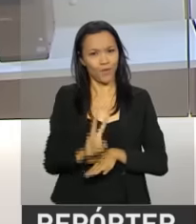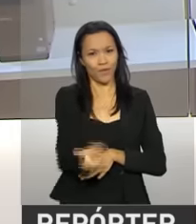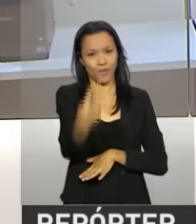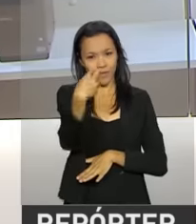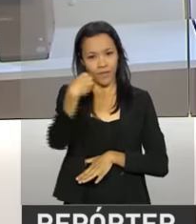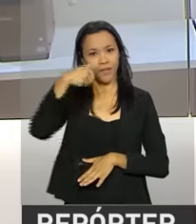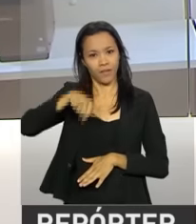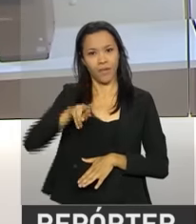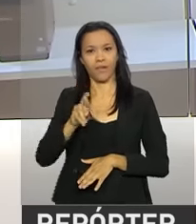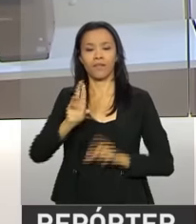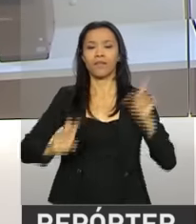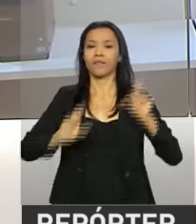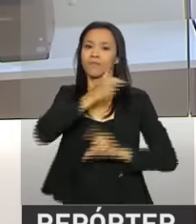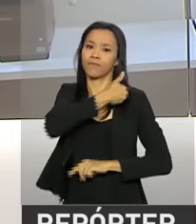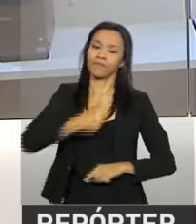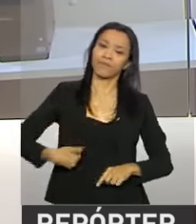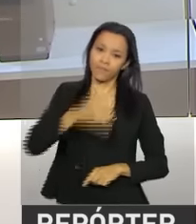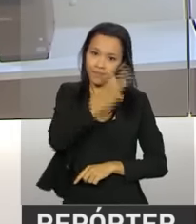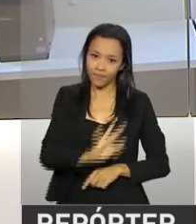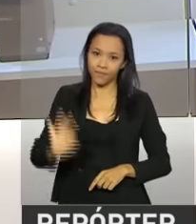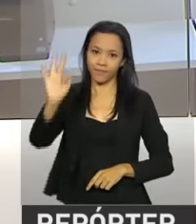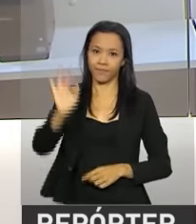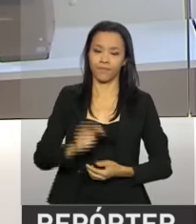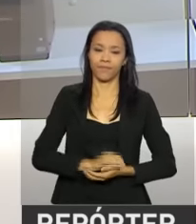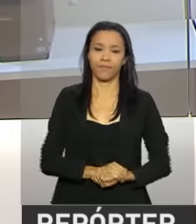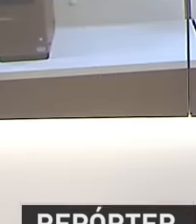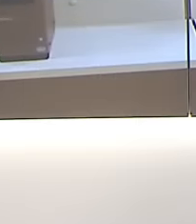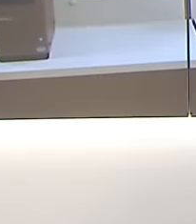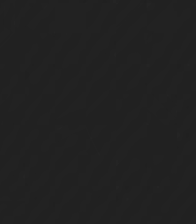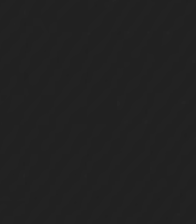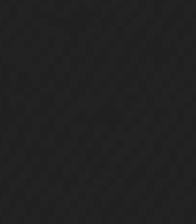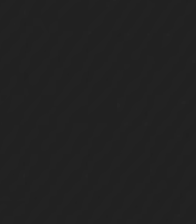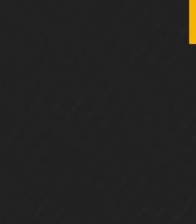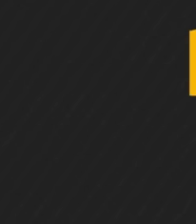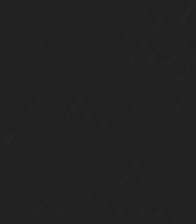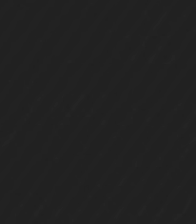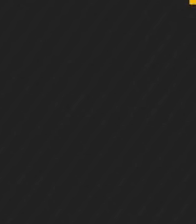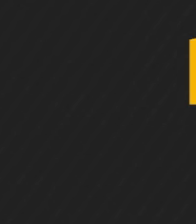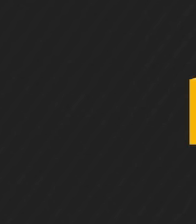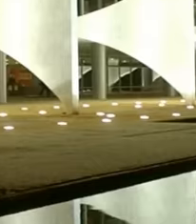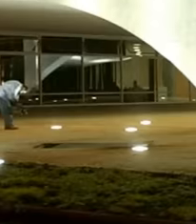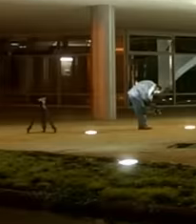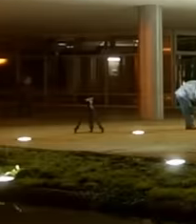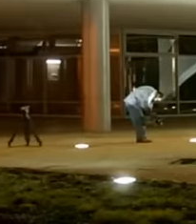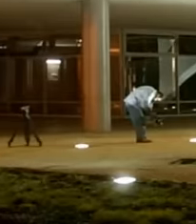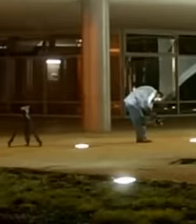continue com a gente aqui na NBR, a TV do Governo Federal. Música